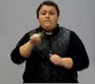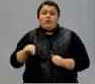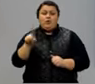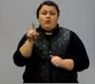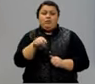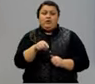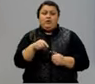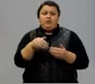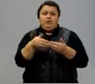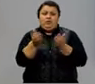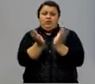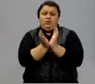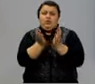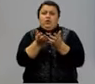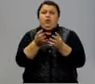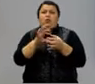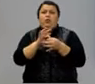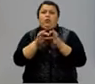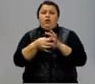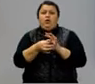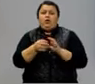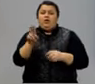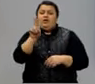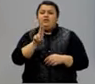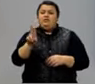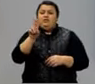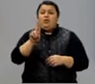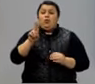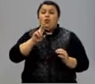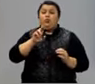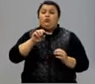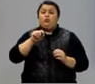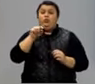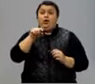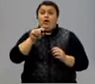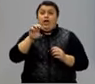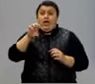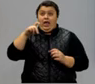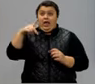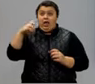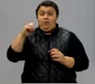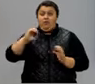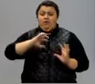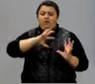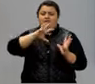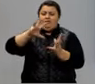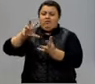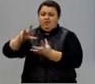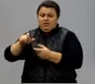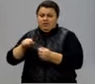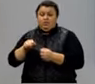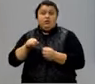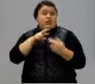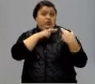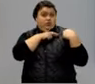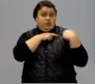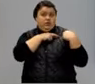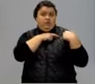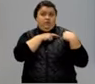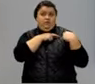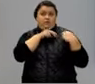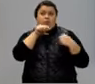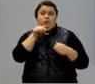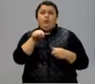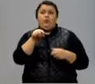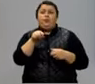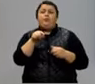Internacional e seu uso considerado doping. Uma influência que esse doping poderá exercer na